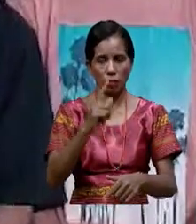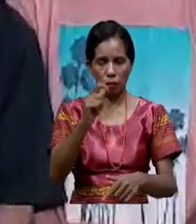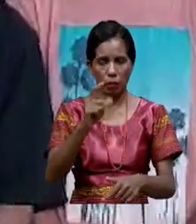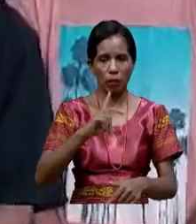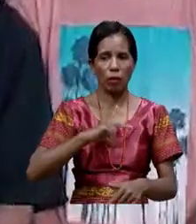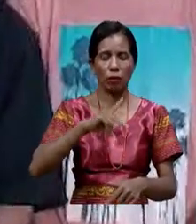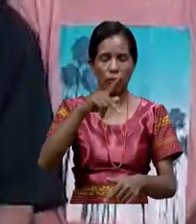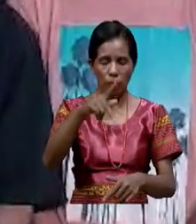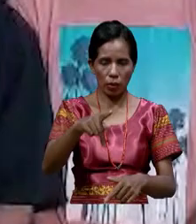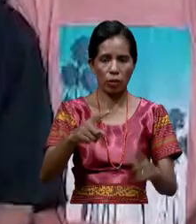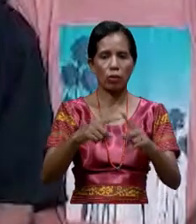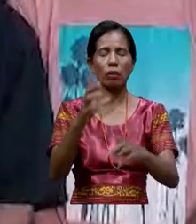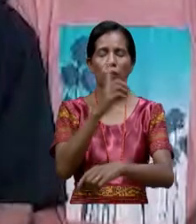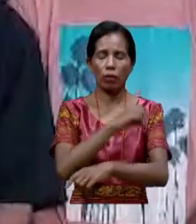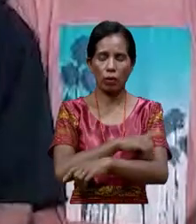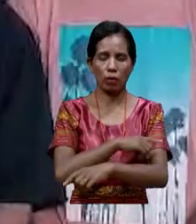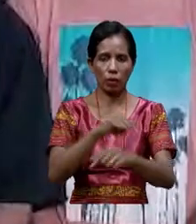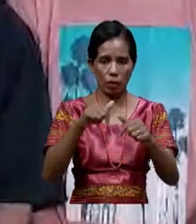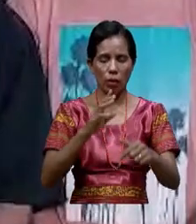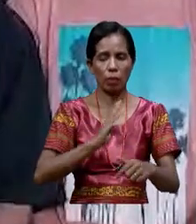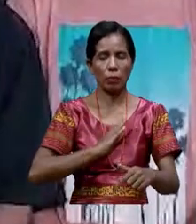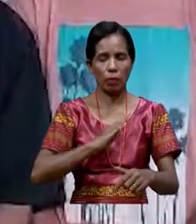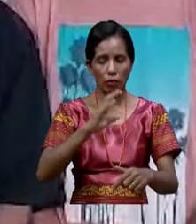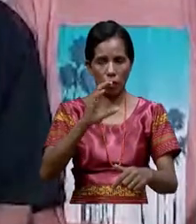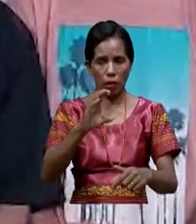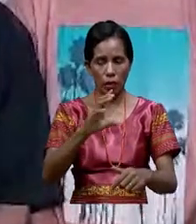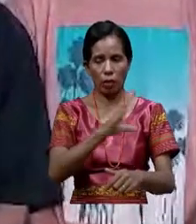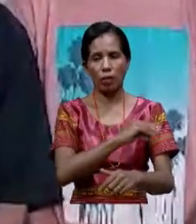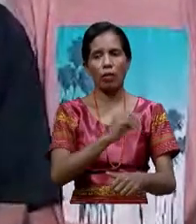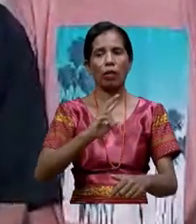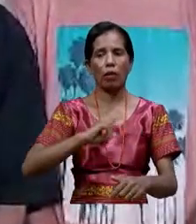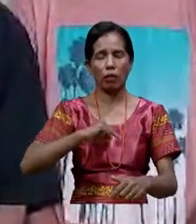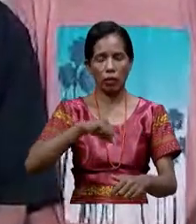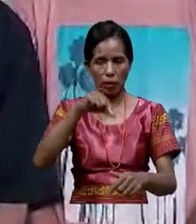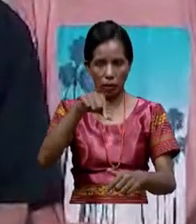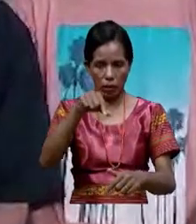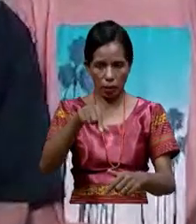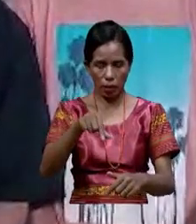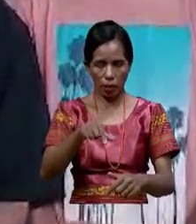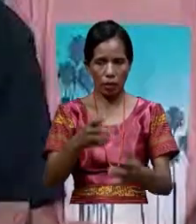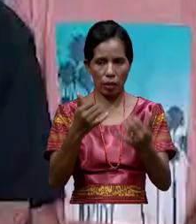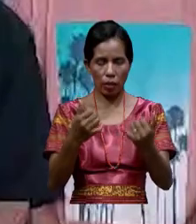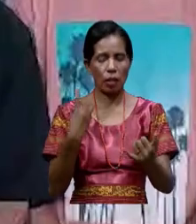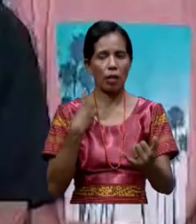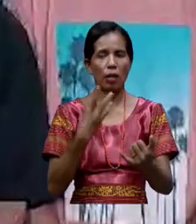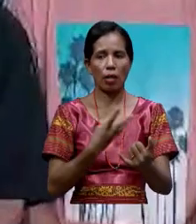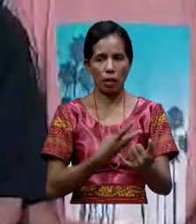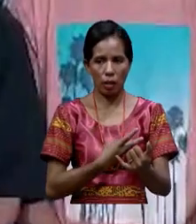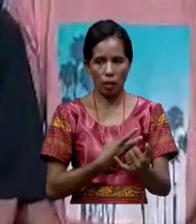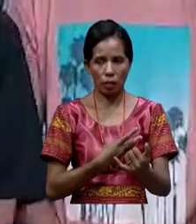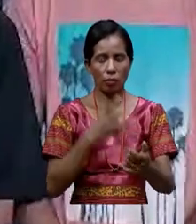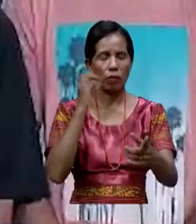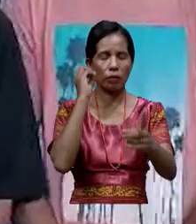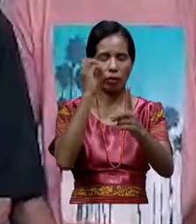Palos, Ohin, Ia Baucau, Noia Viqueque. Portanto, Iranemaca, a minha